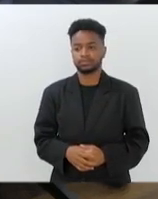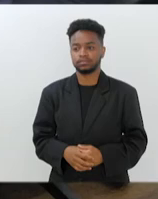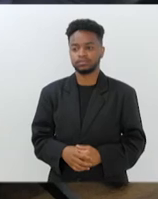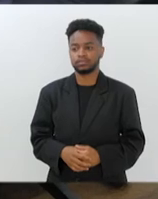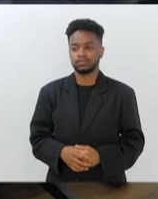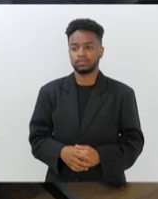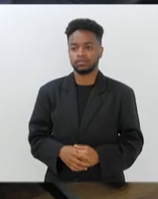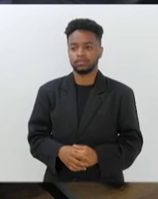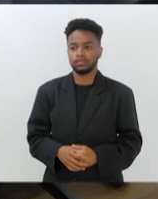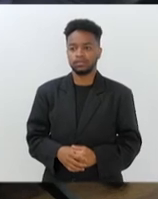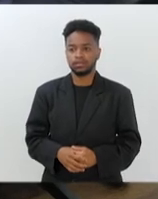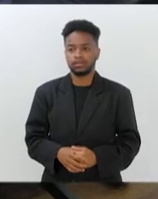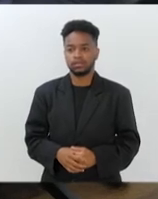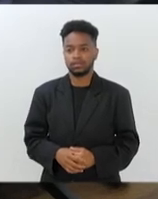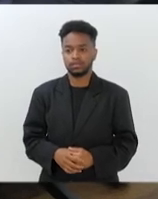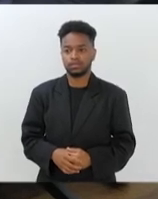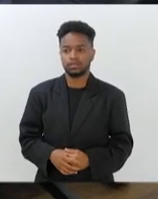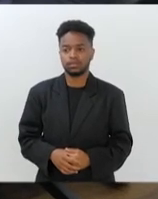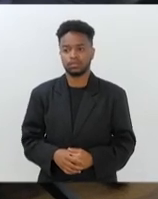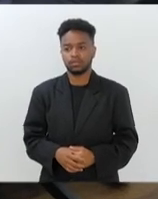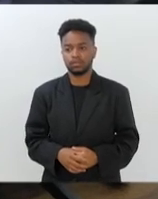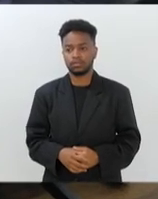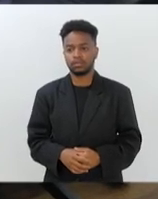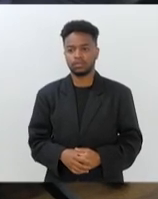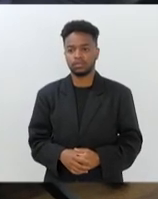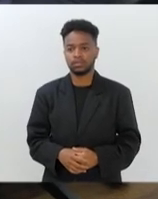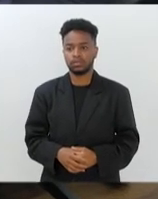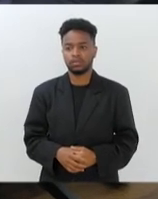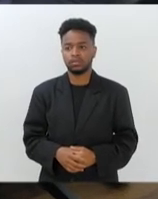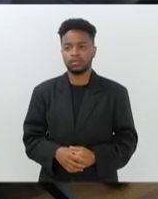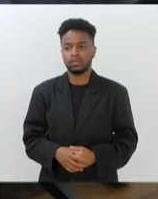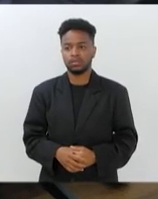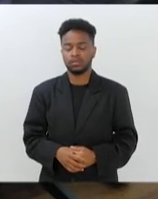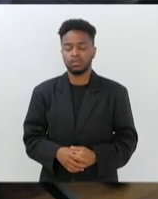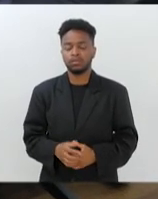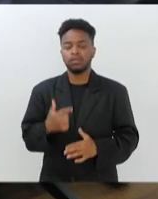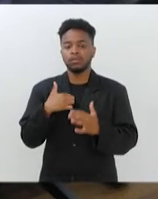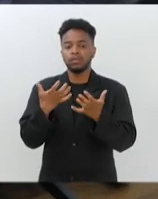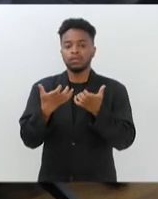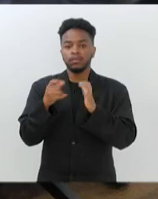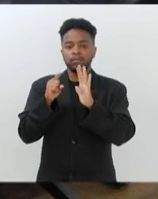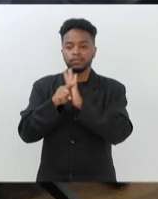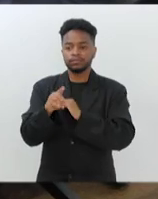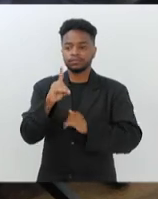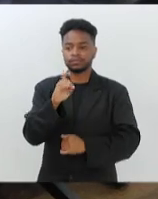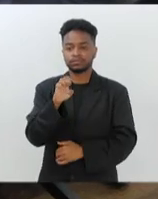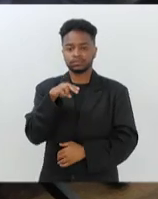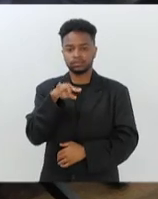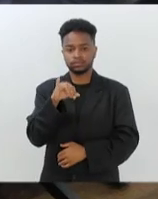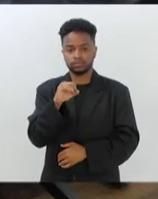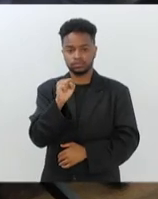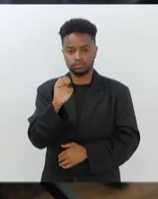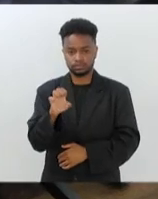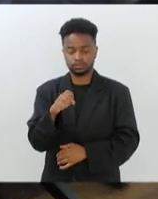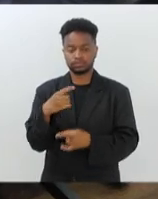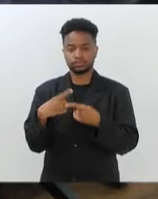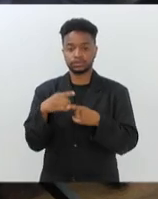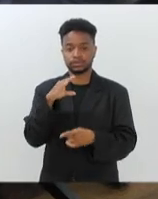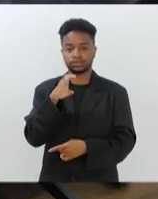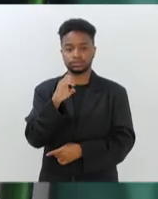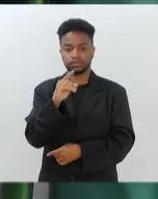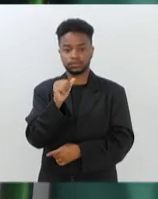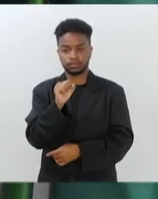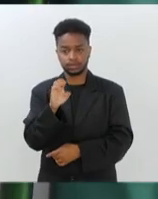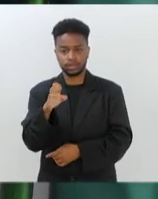cara na boa queria fazer uma pergunta aqui pra senora denisia eh a cedai ela possui contrat de